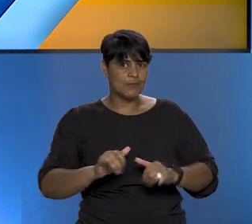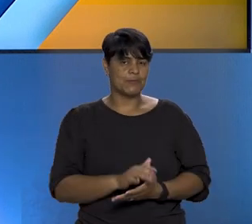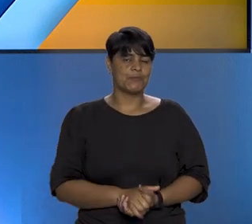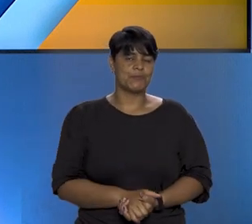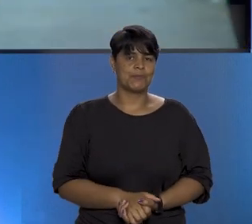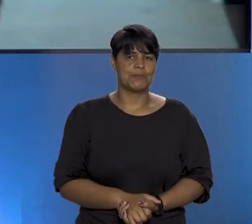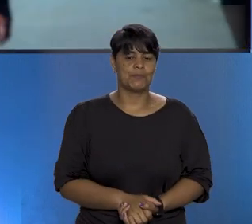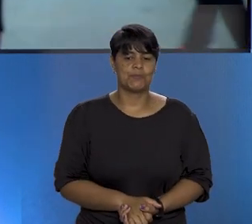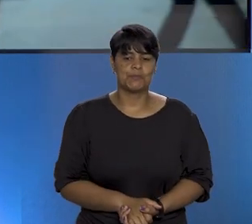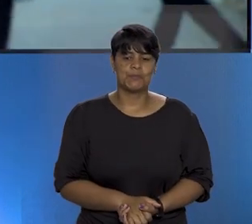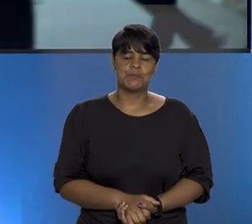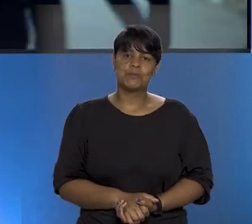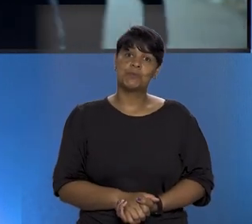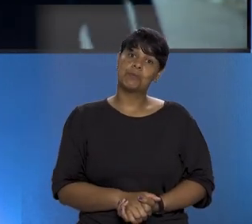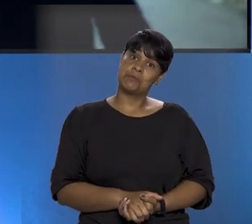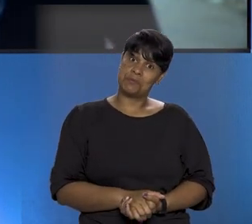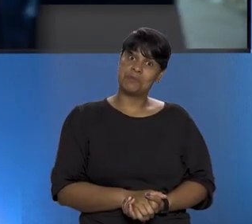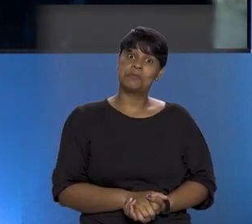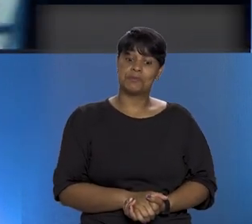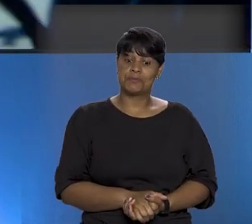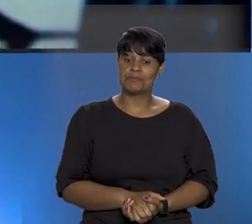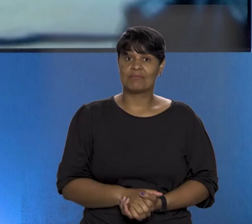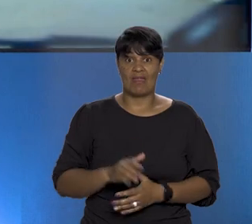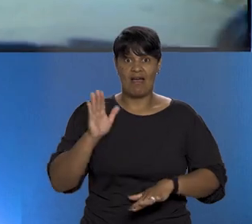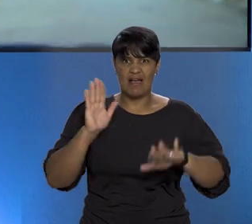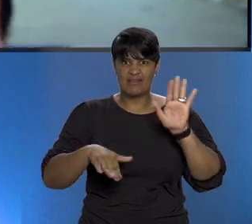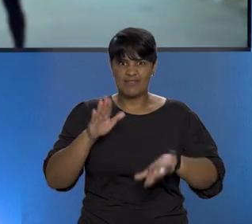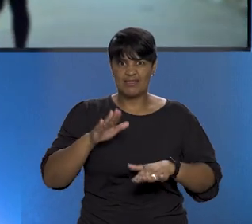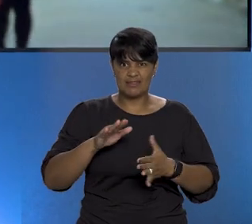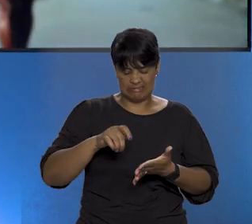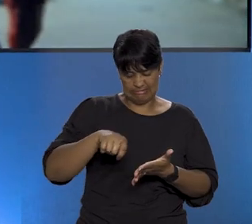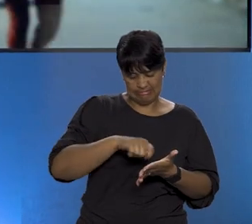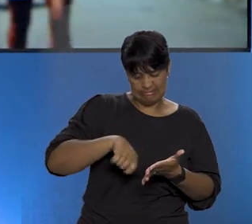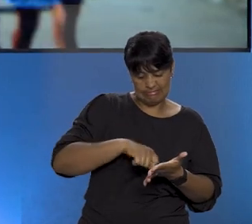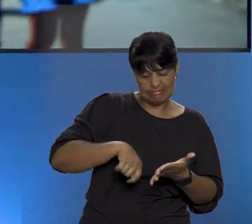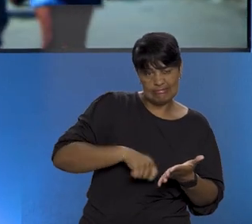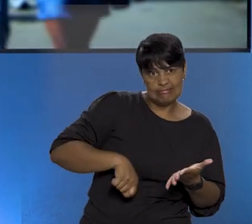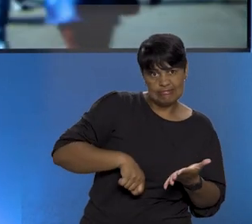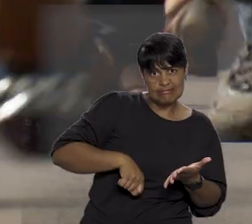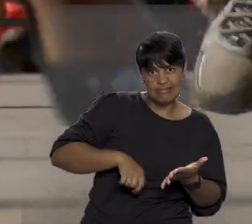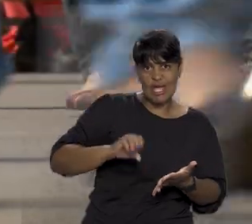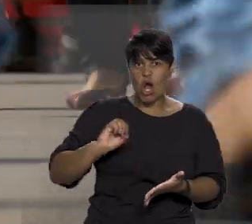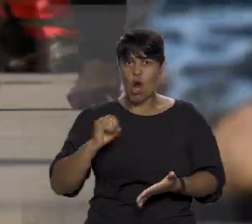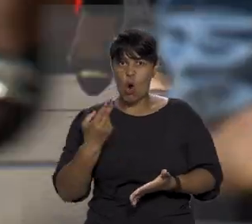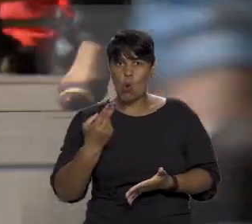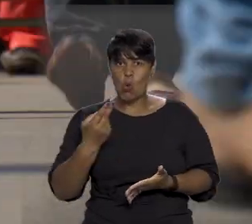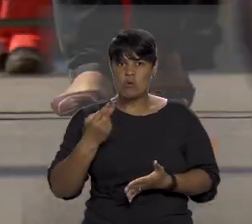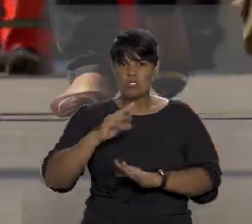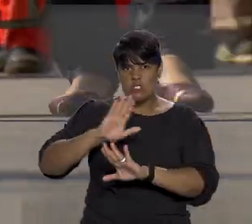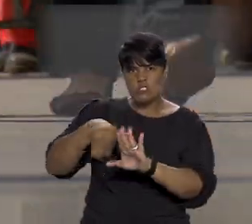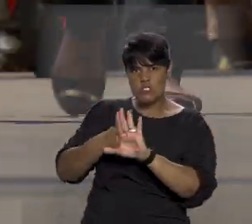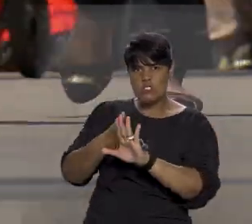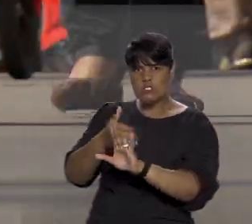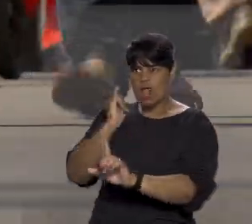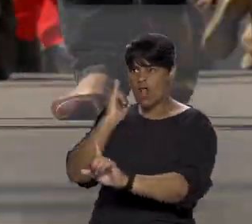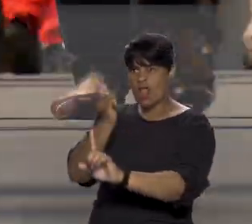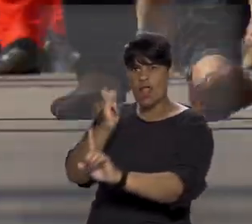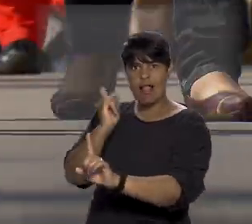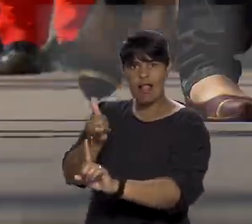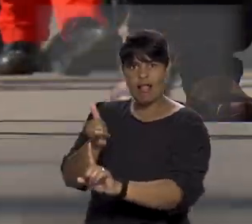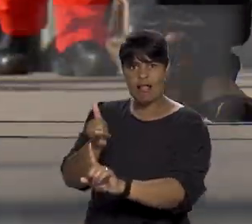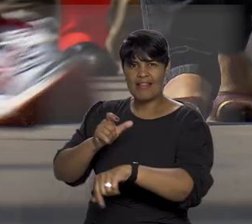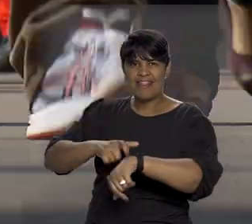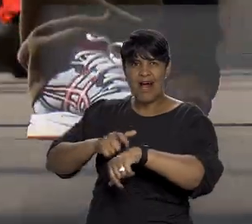detalhes pode ser um gesto por escrito ou falado durante uma discussão ameaçar alguém é crime